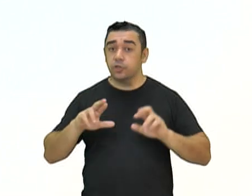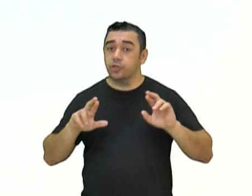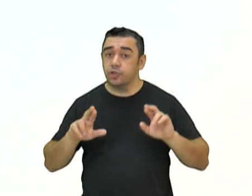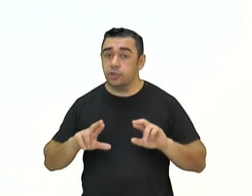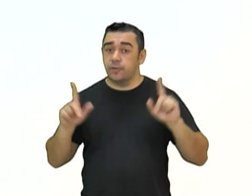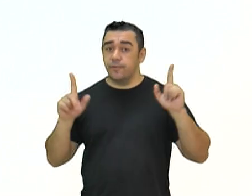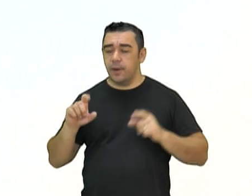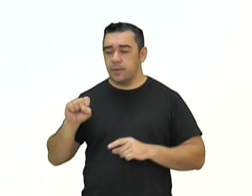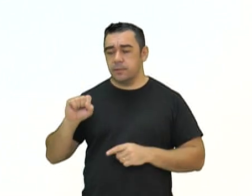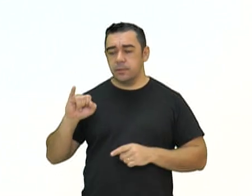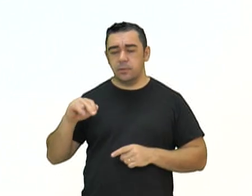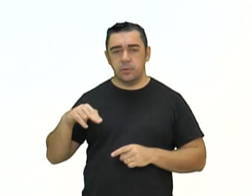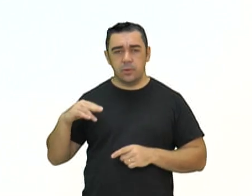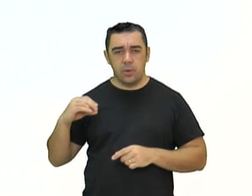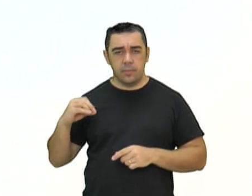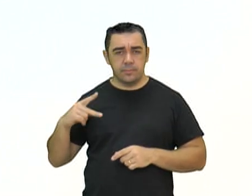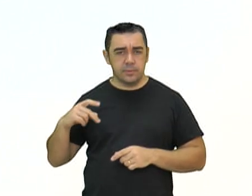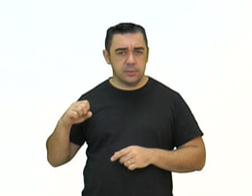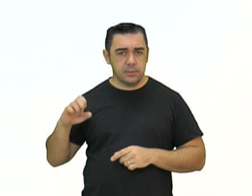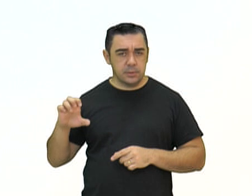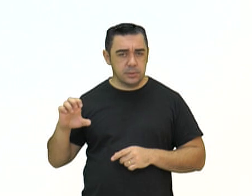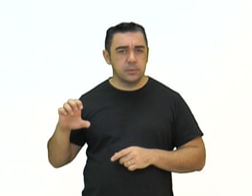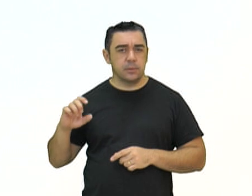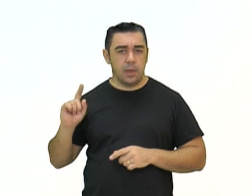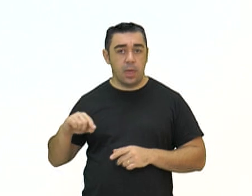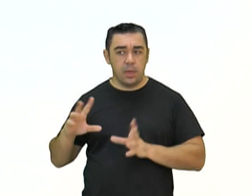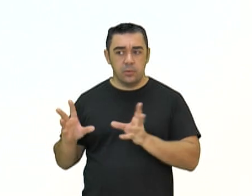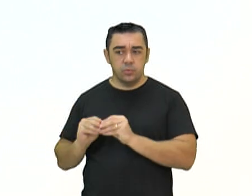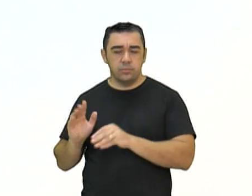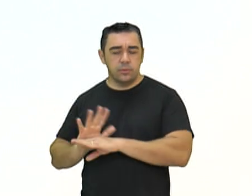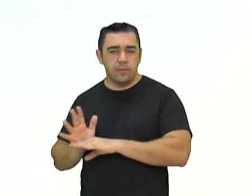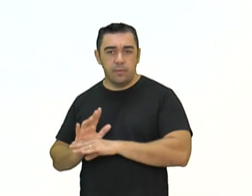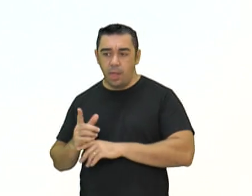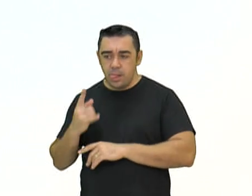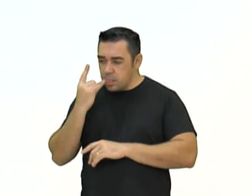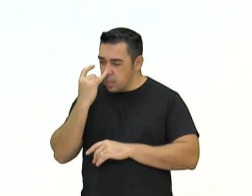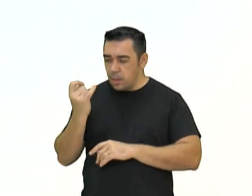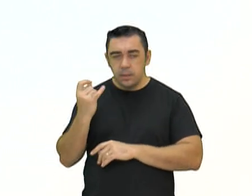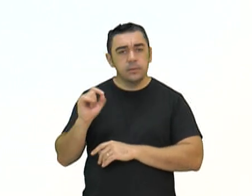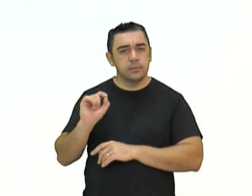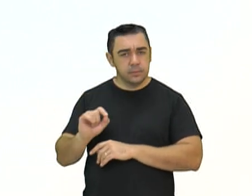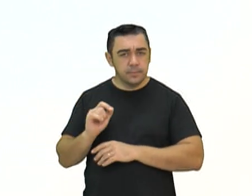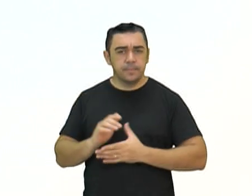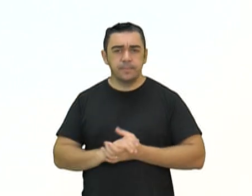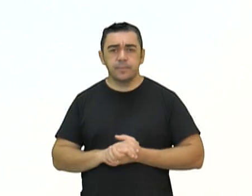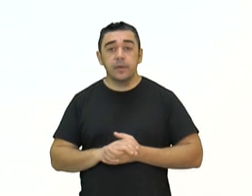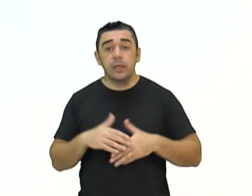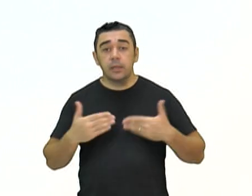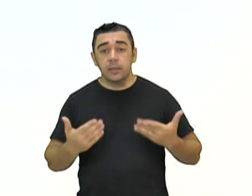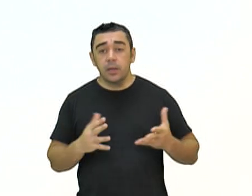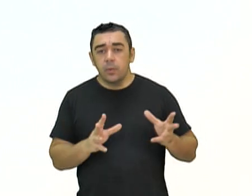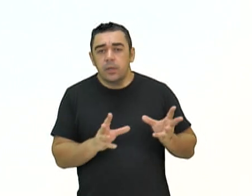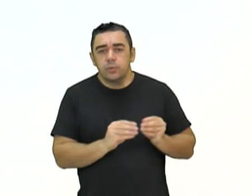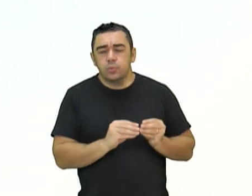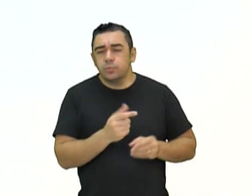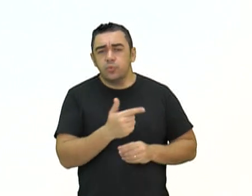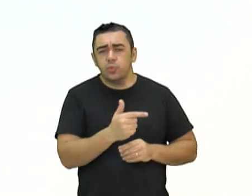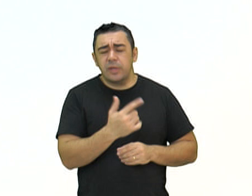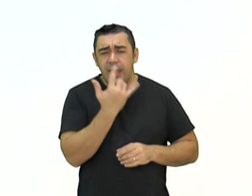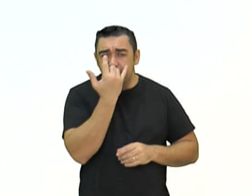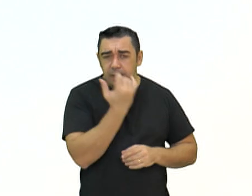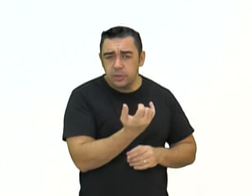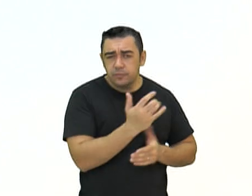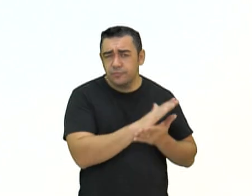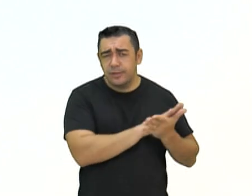ser o leitor, ou o espectador, ou o telespectador, né? Então, no resumo, não há esse atrativo, né? Não